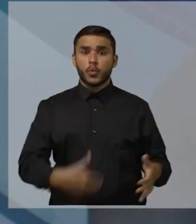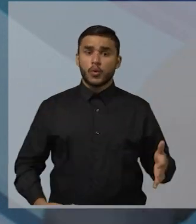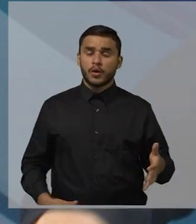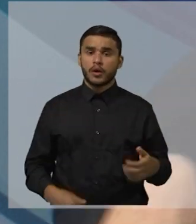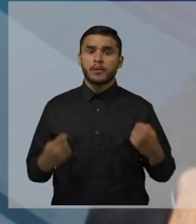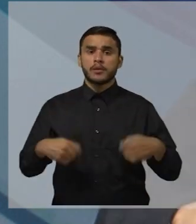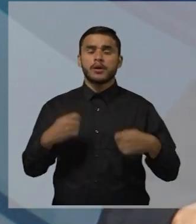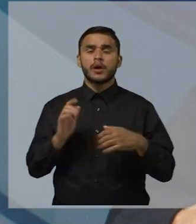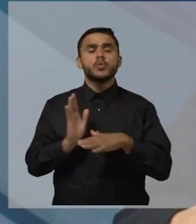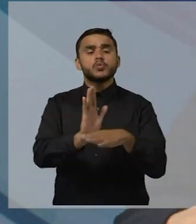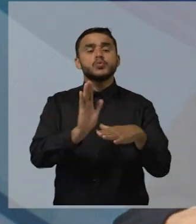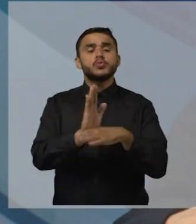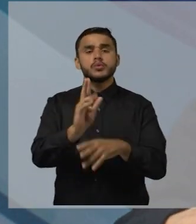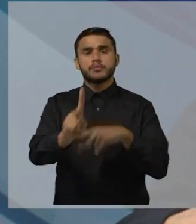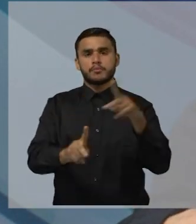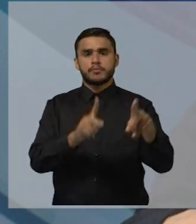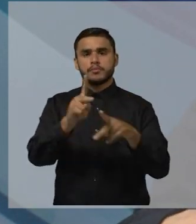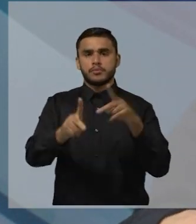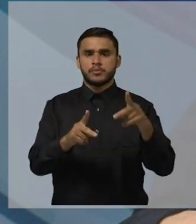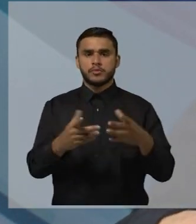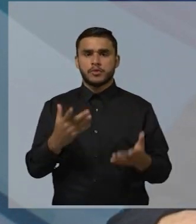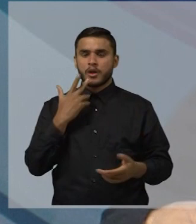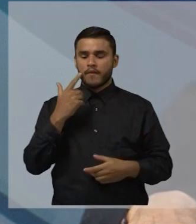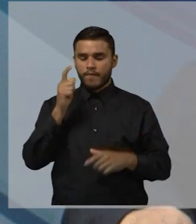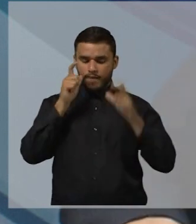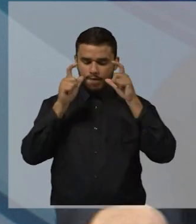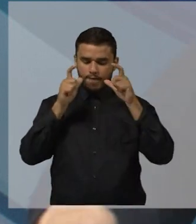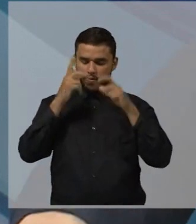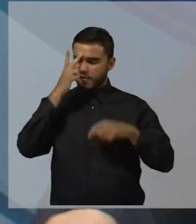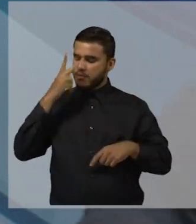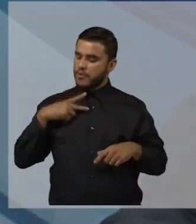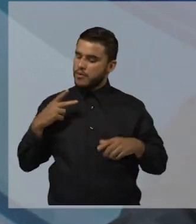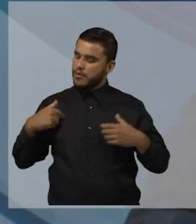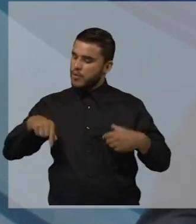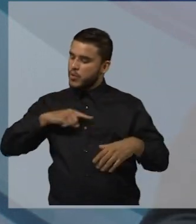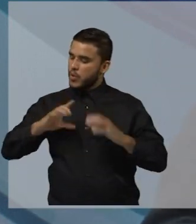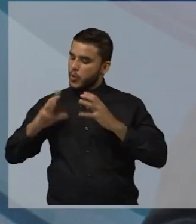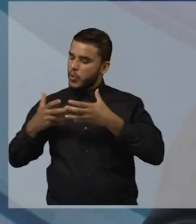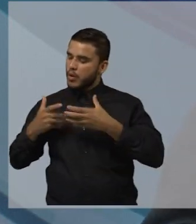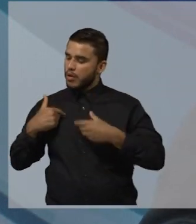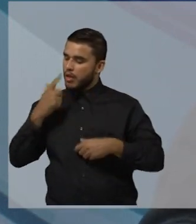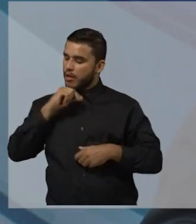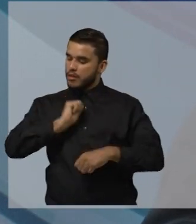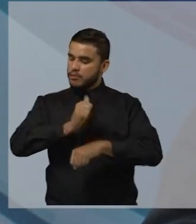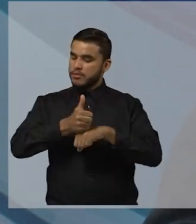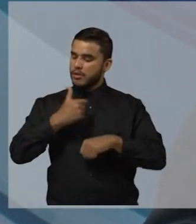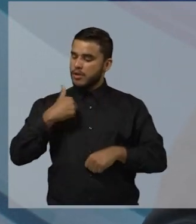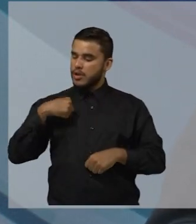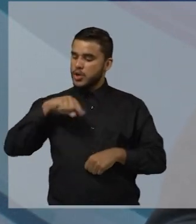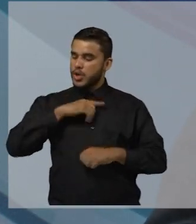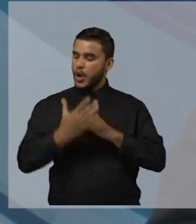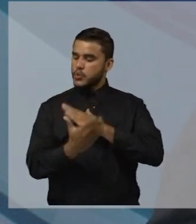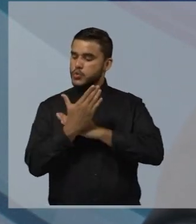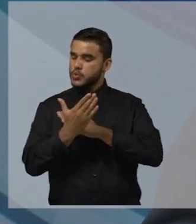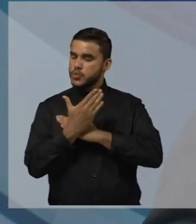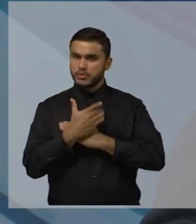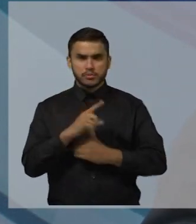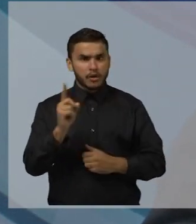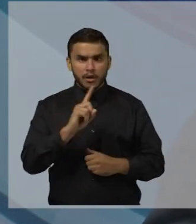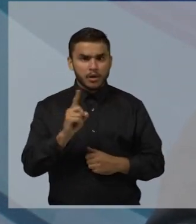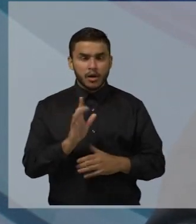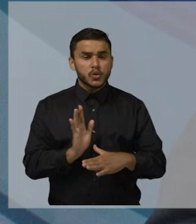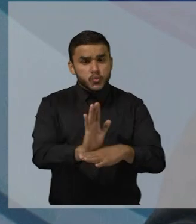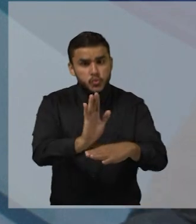para servir a sociedade e não para servir o interesse de quem está eventualmente exercendo o poder. Por que somos pobres?